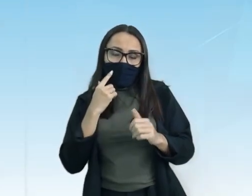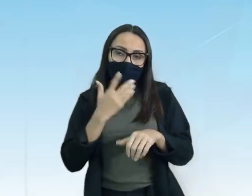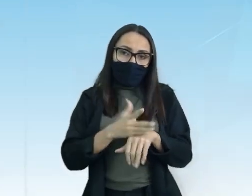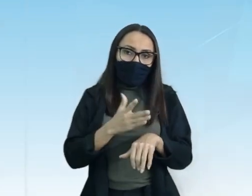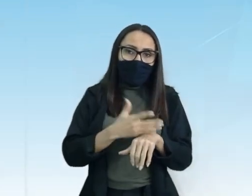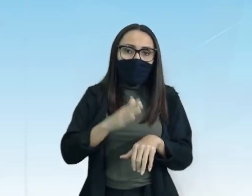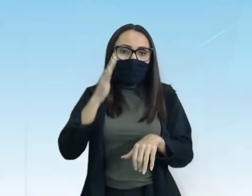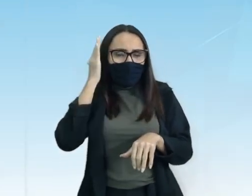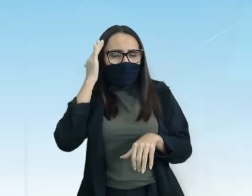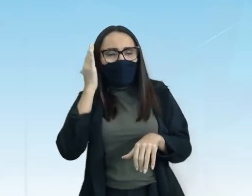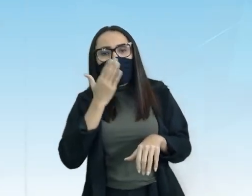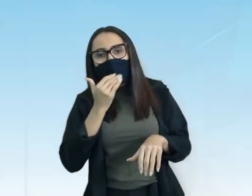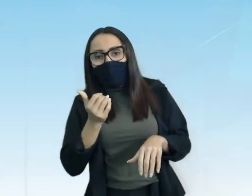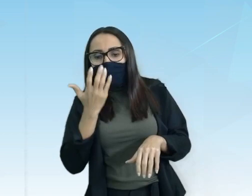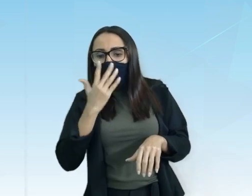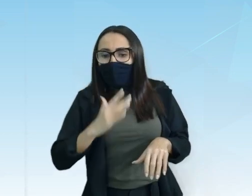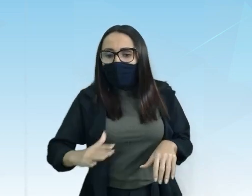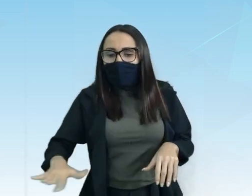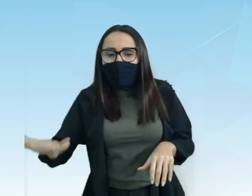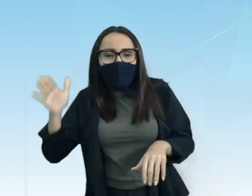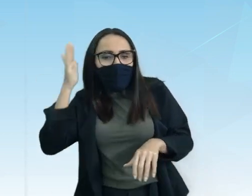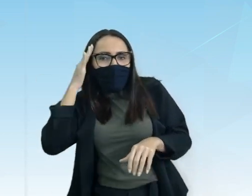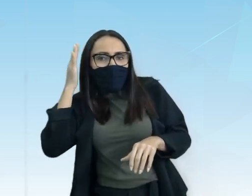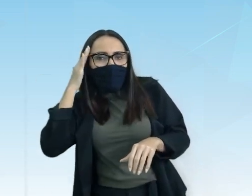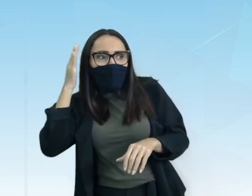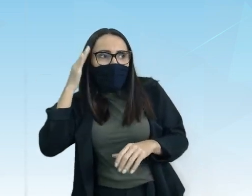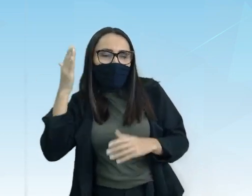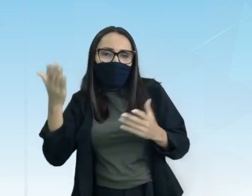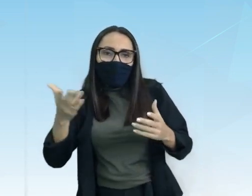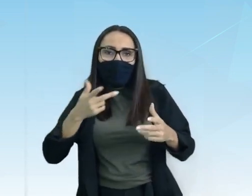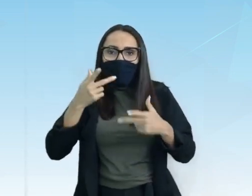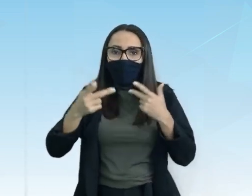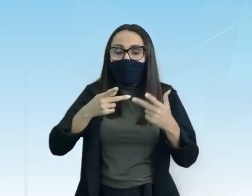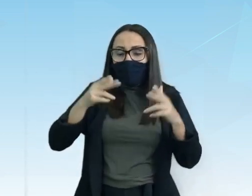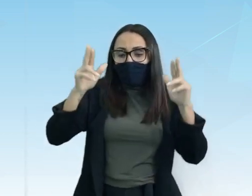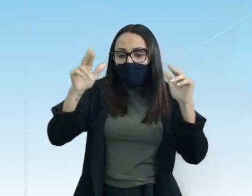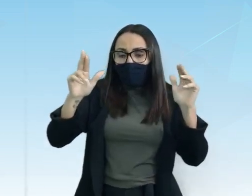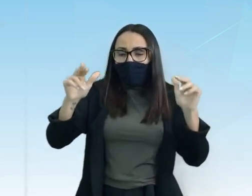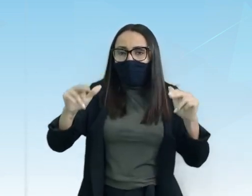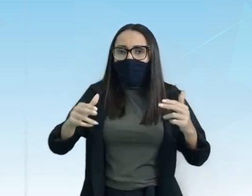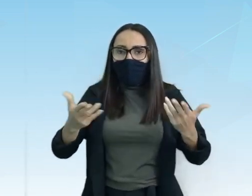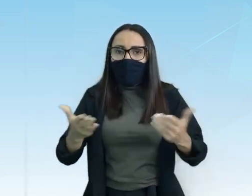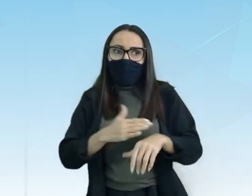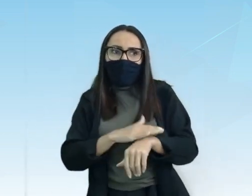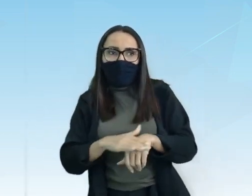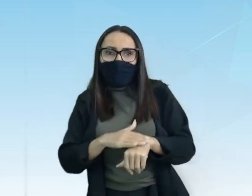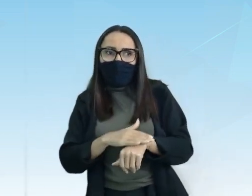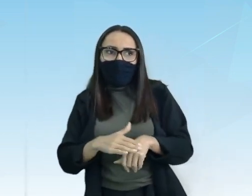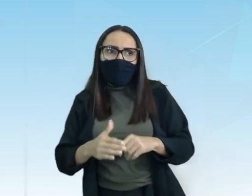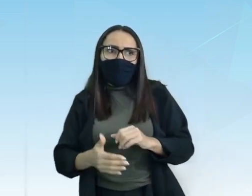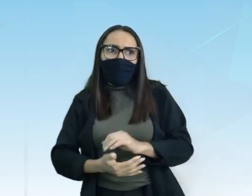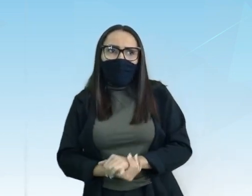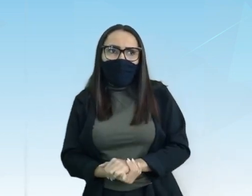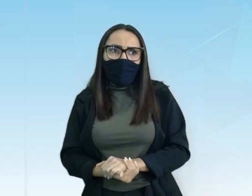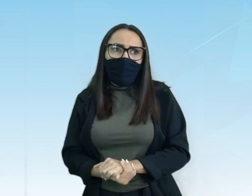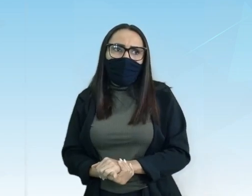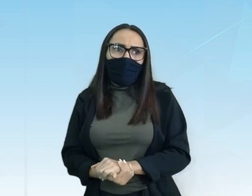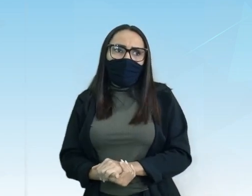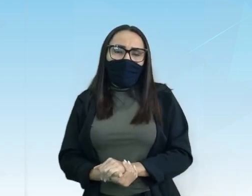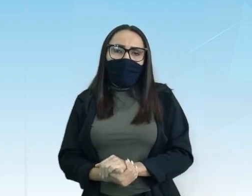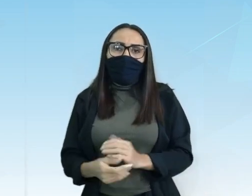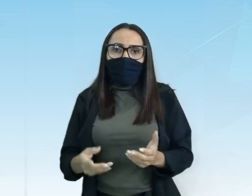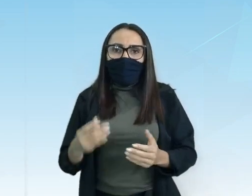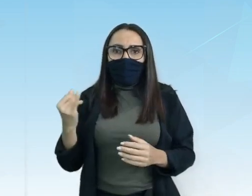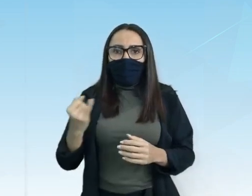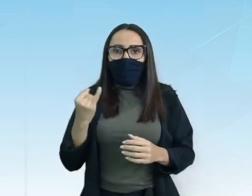para entender, que a criança possa entender aquele assunto, aquela conversa que nós temos. Então é